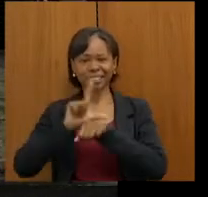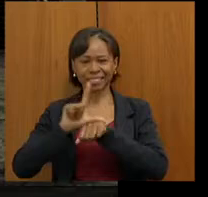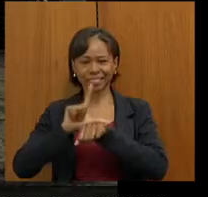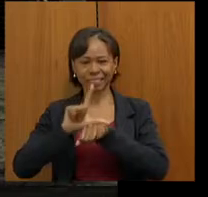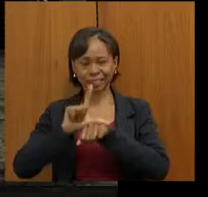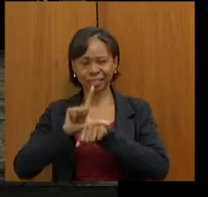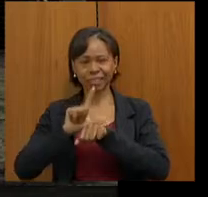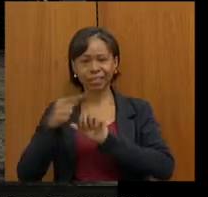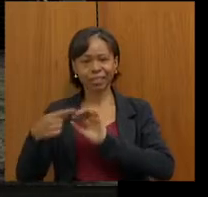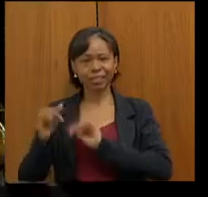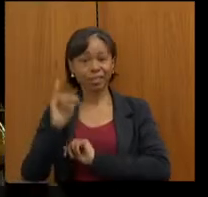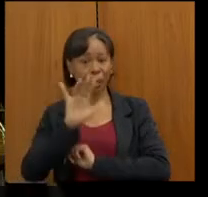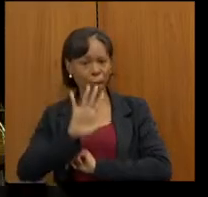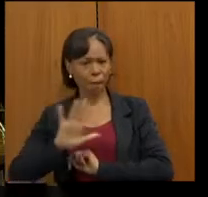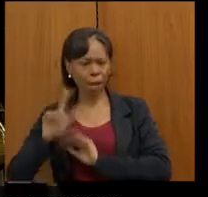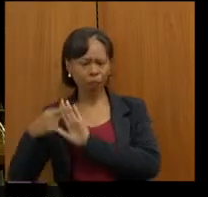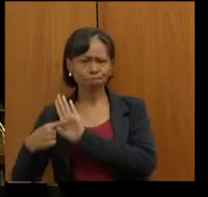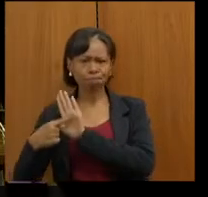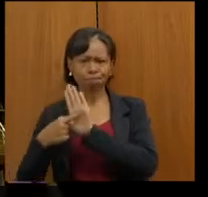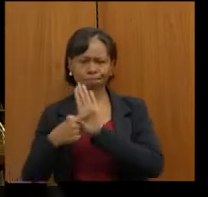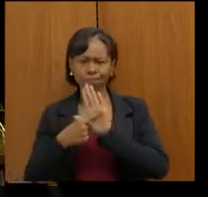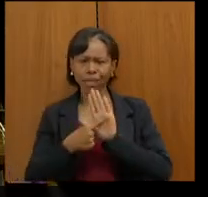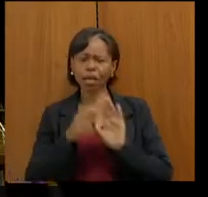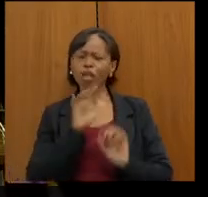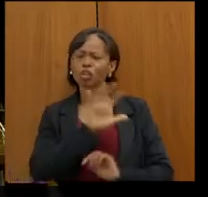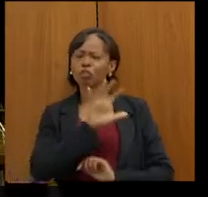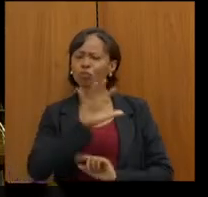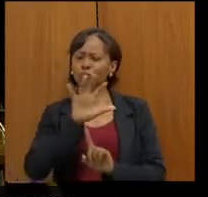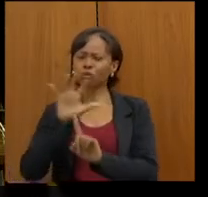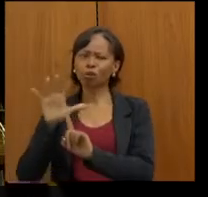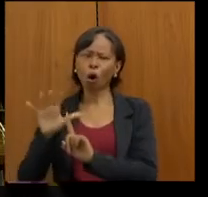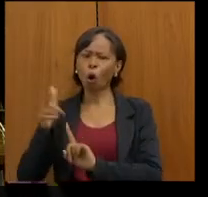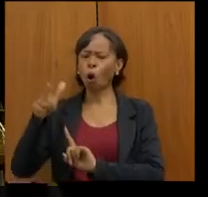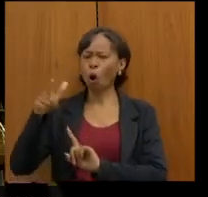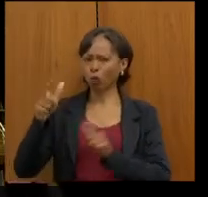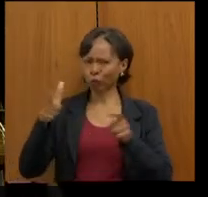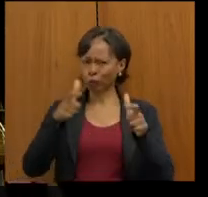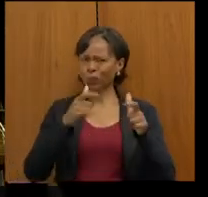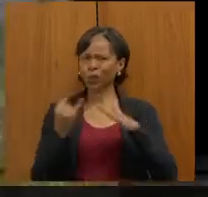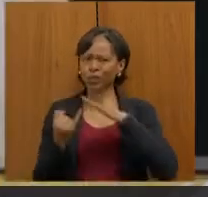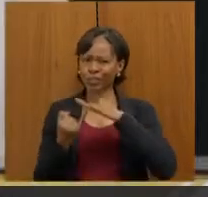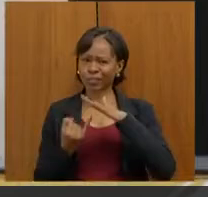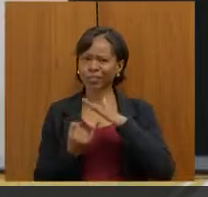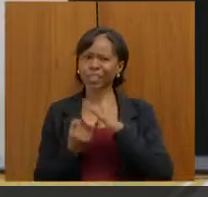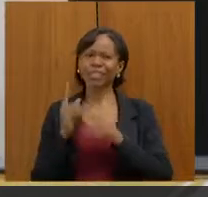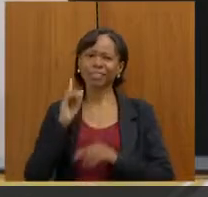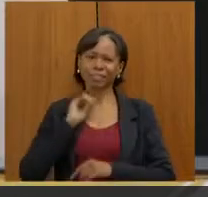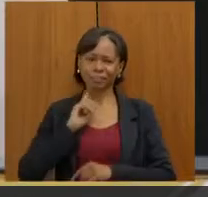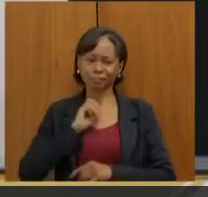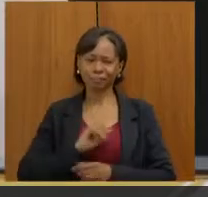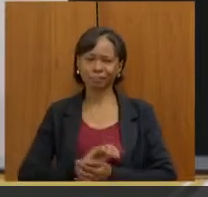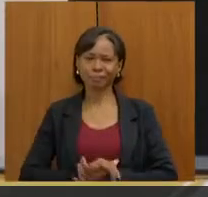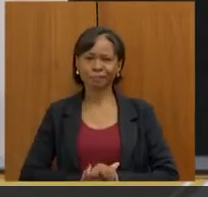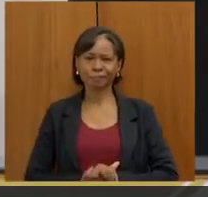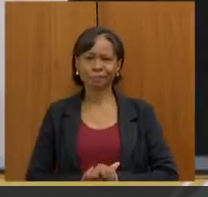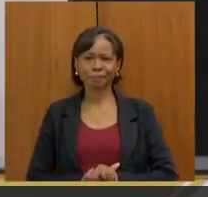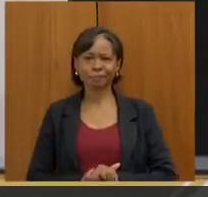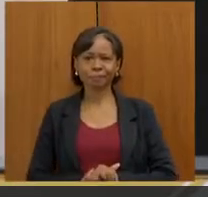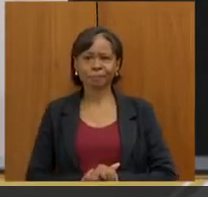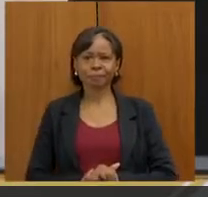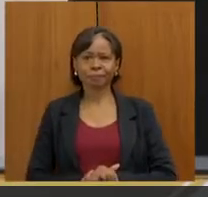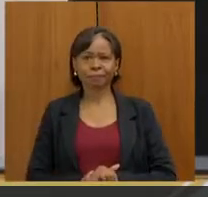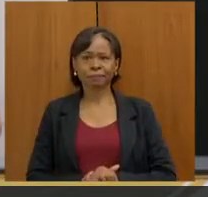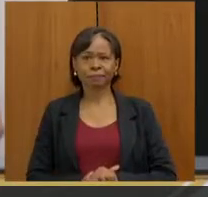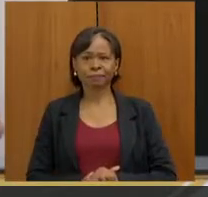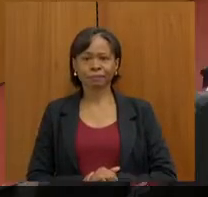também influenciar tantas outras instituições e o nosso estado de Minas Gerais como um todo e agora